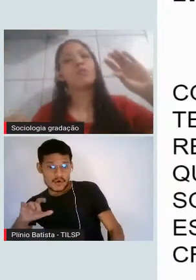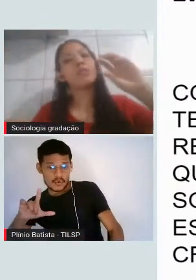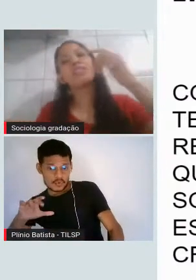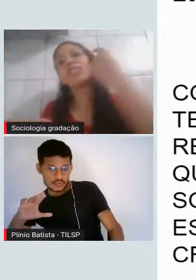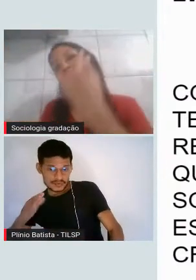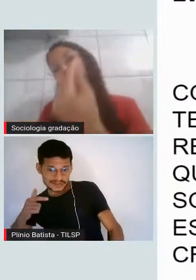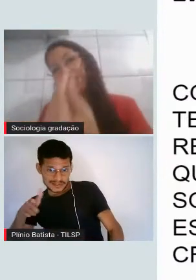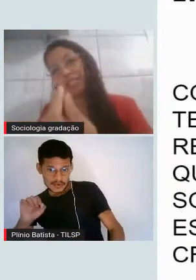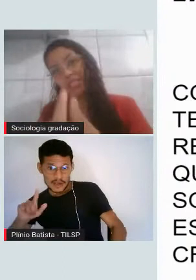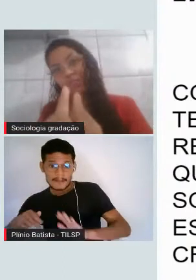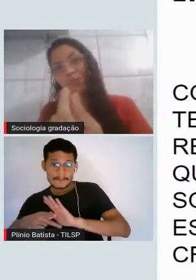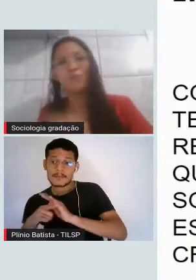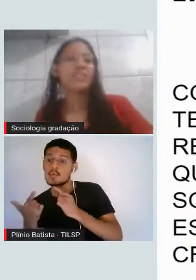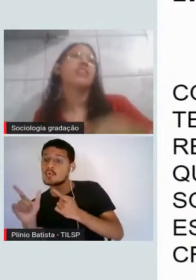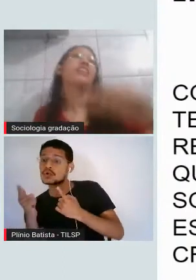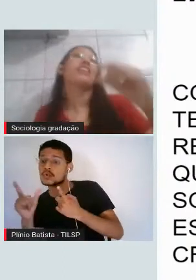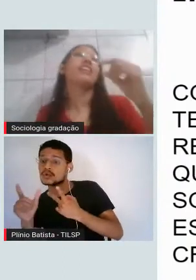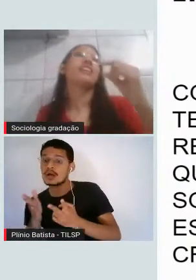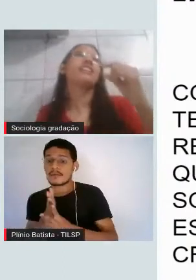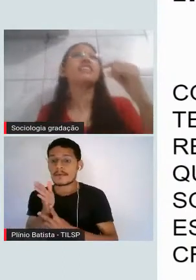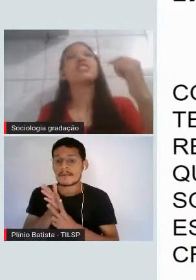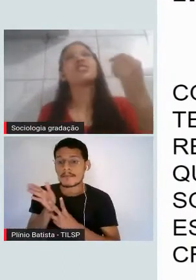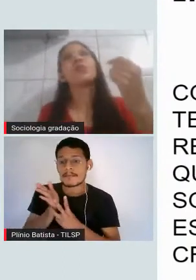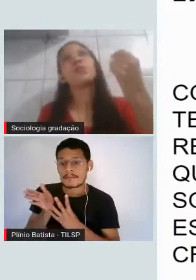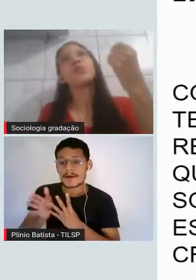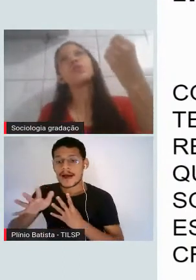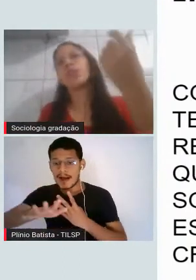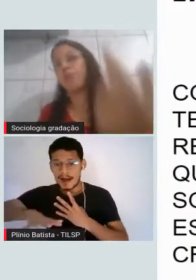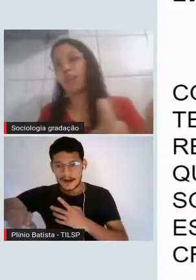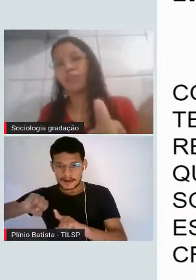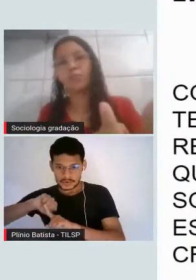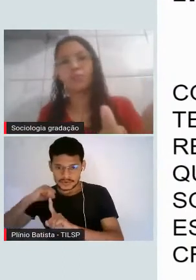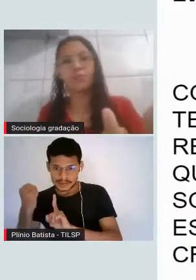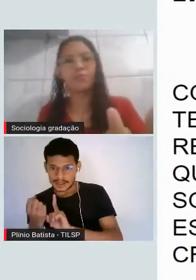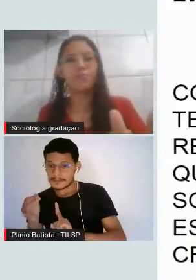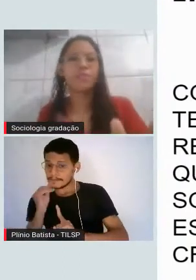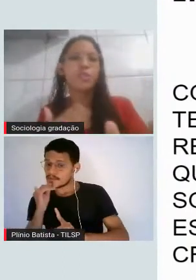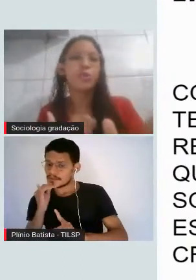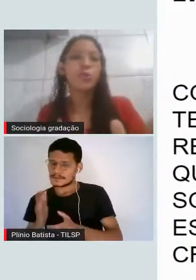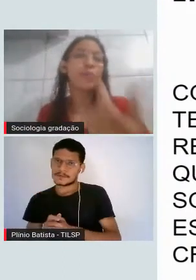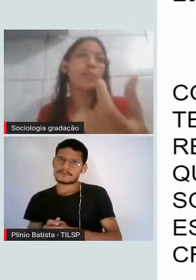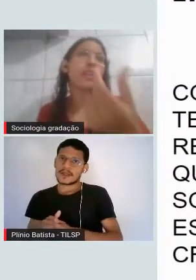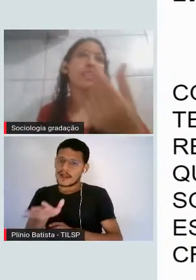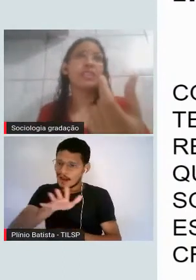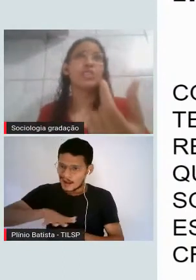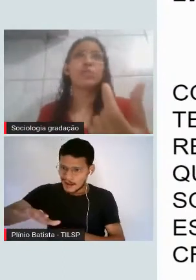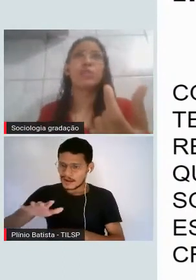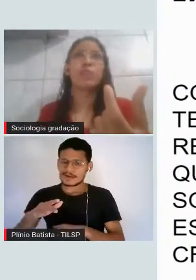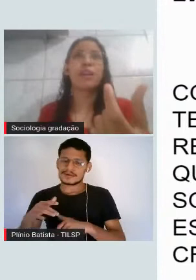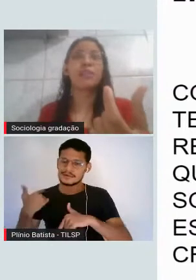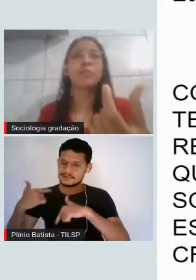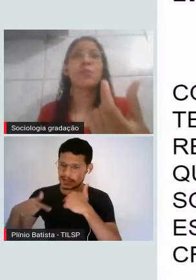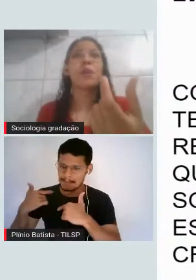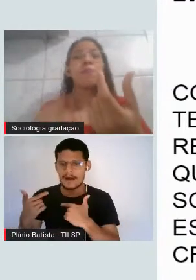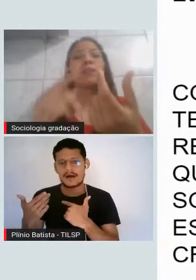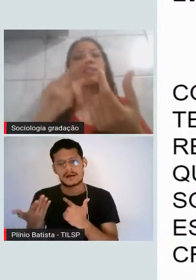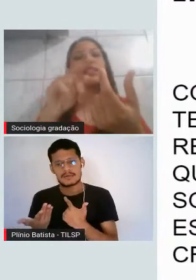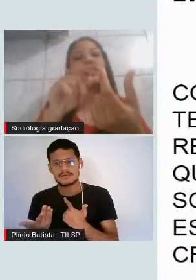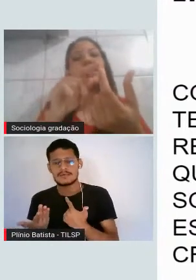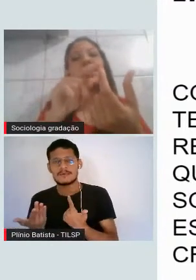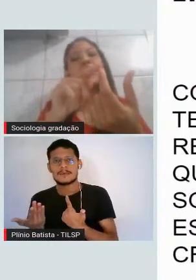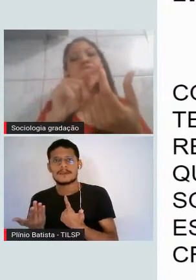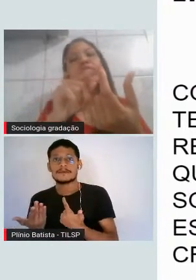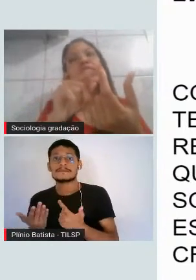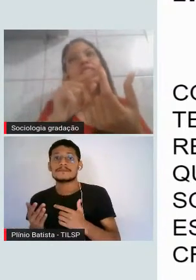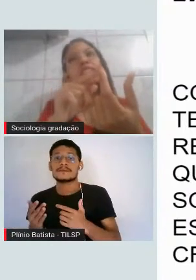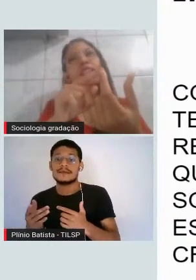vai iniciar uma transformação na questão do trabalho, desculpa, na questão do trabalho, mas